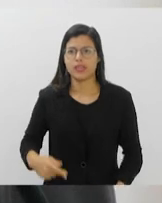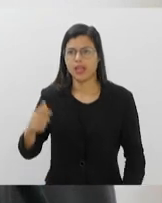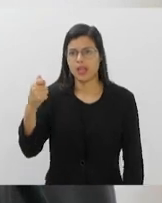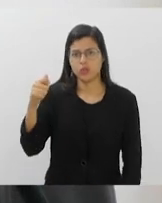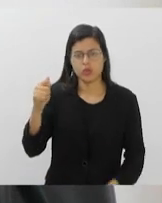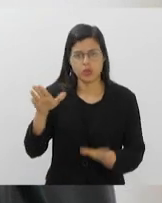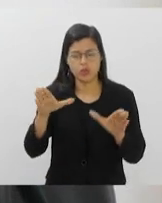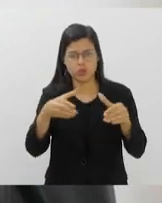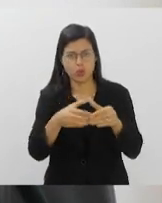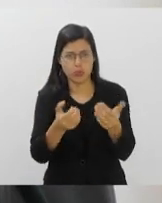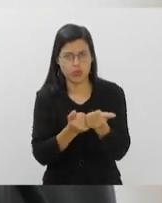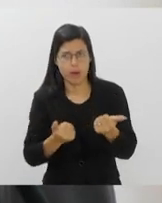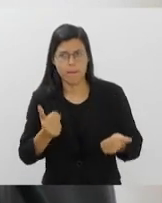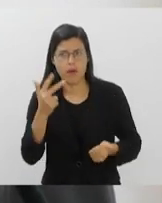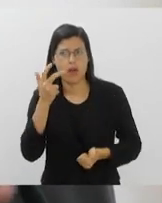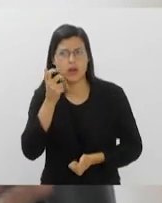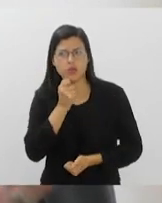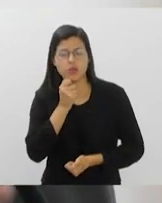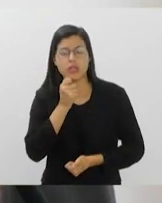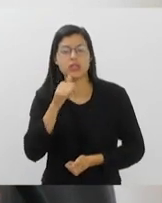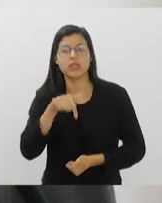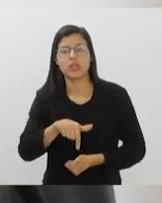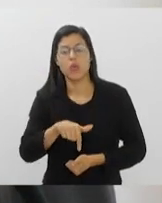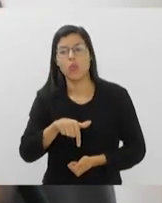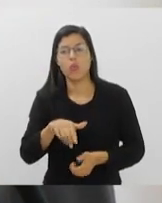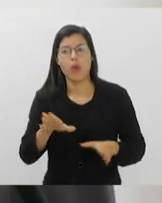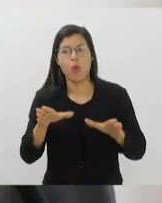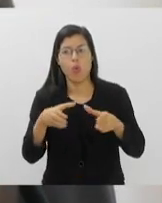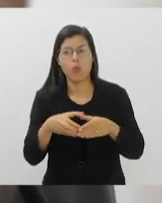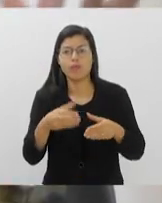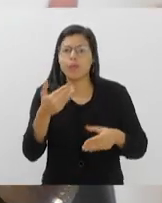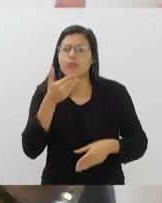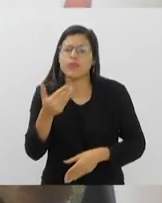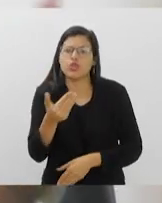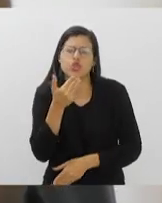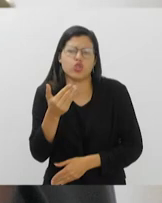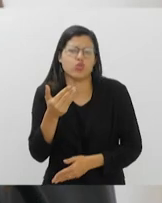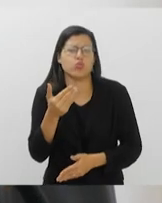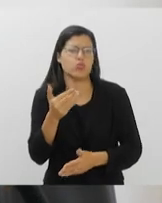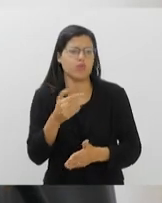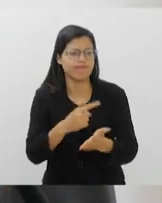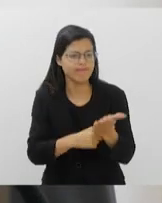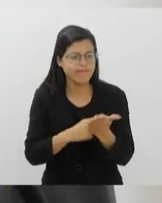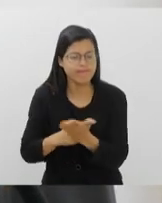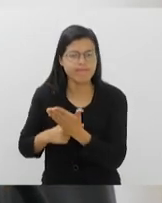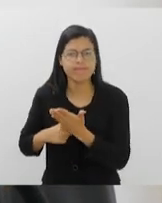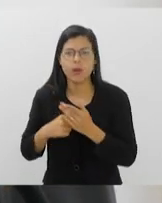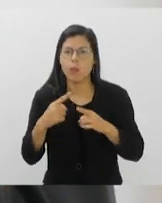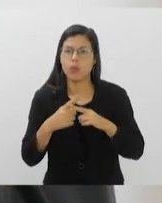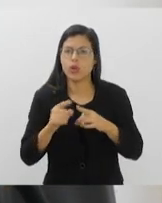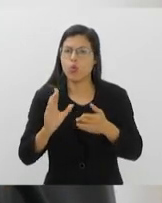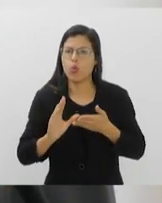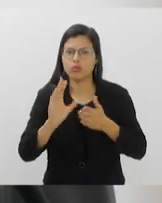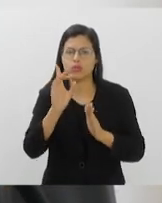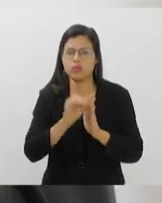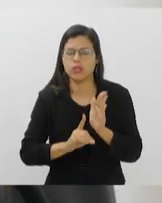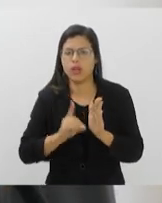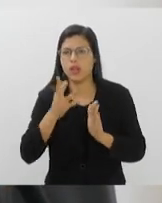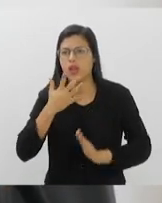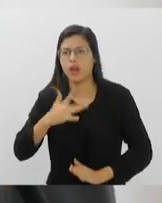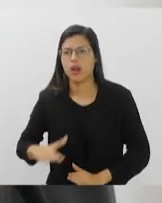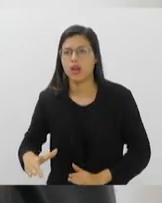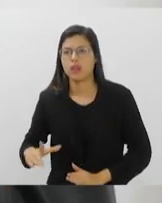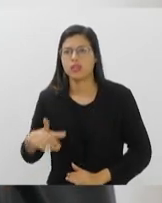dos grupos de apoio adoção eram grupos de apoio adoção pedindo ajuda porque conselhos de direitos da criança